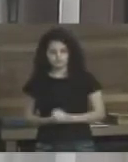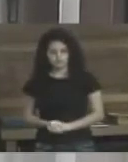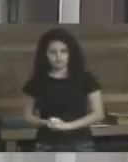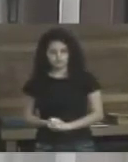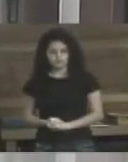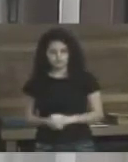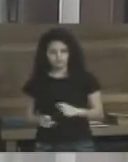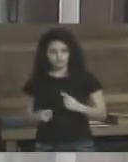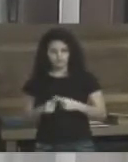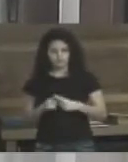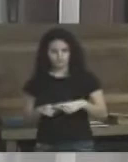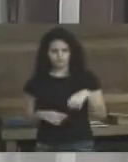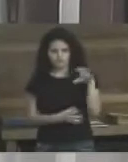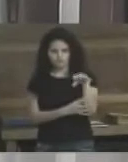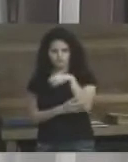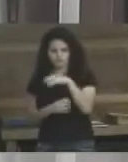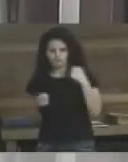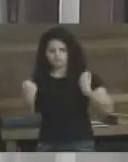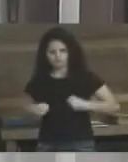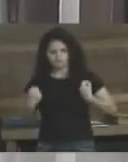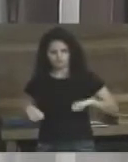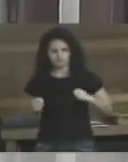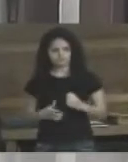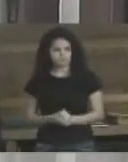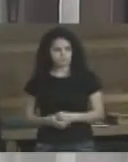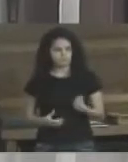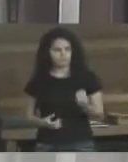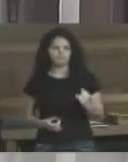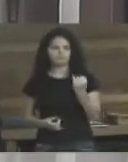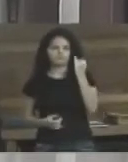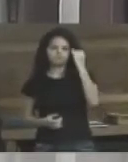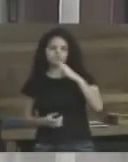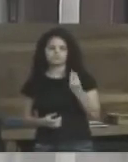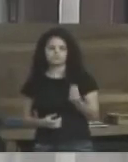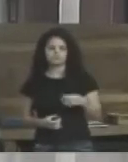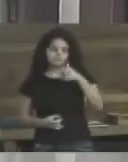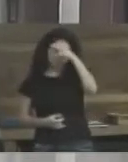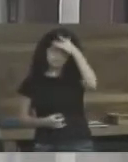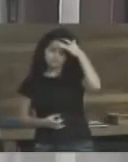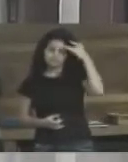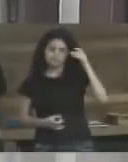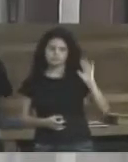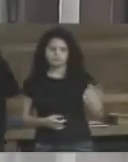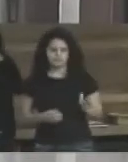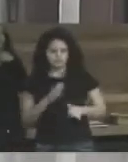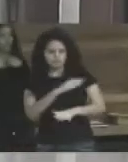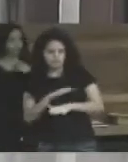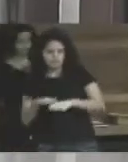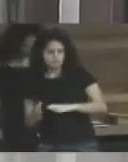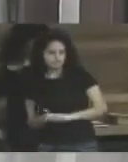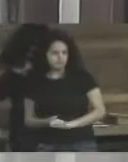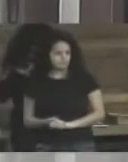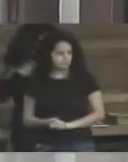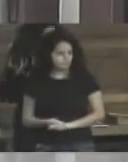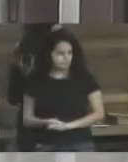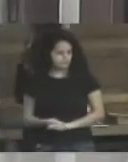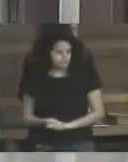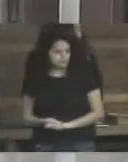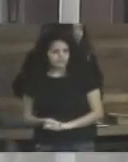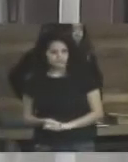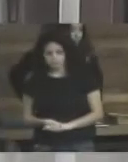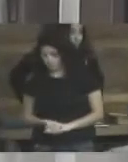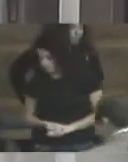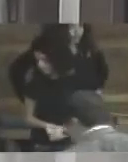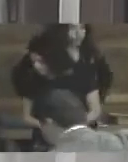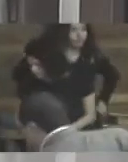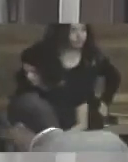é essencial para a qualidade de vida da sociedade, né? Inúmeras pessoas já sofreram agressões, são vândalos que são beneficiados, as pessoas